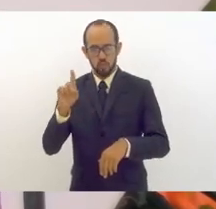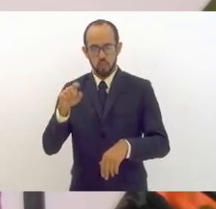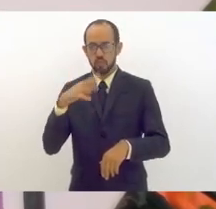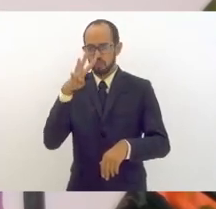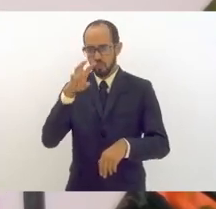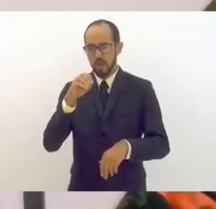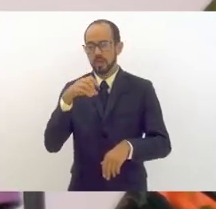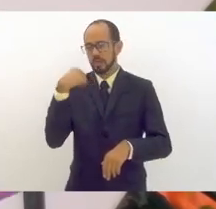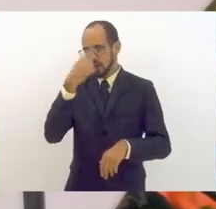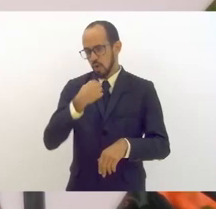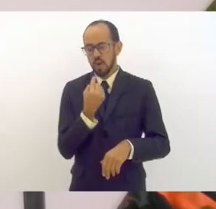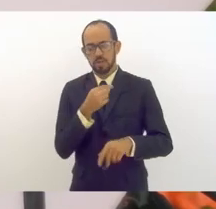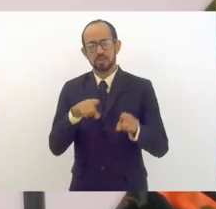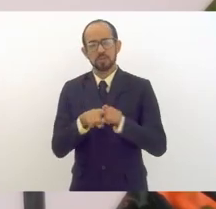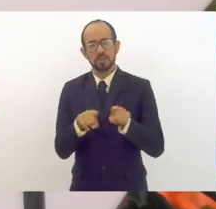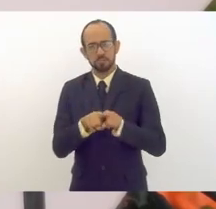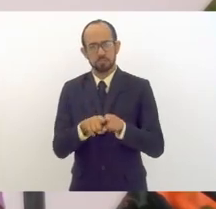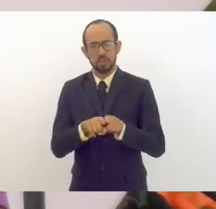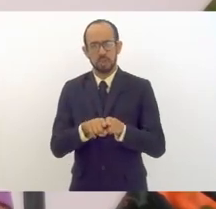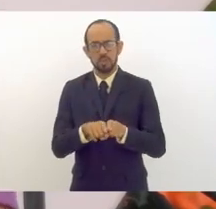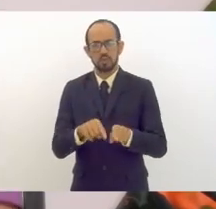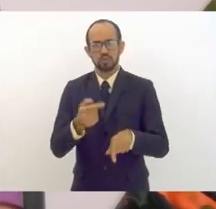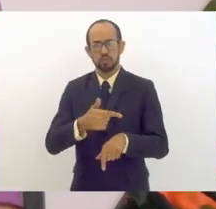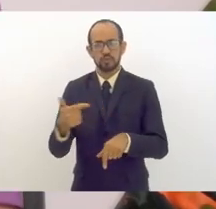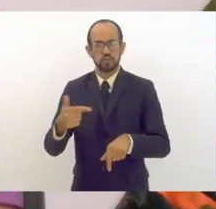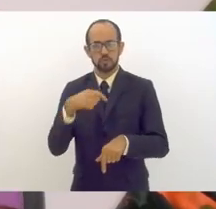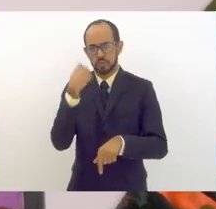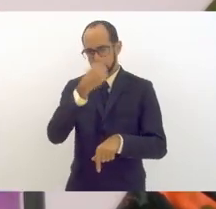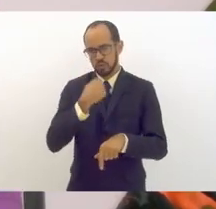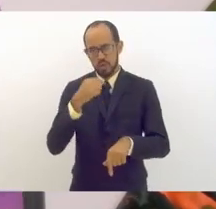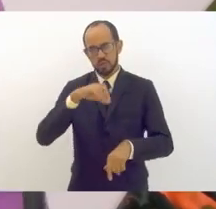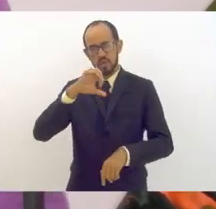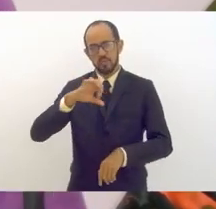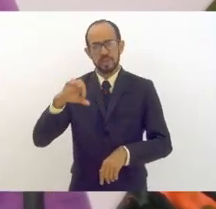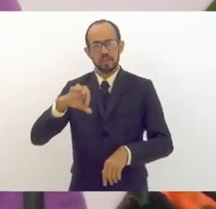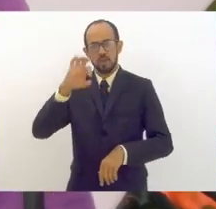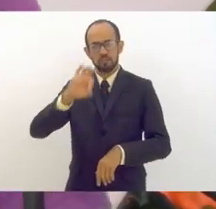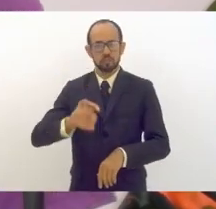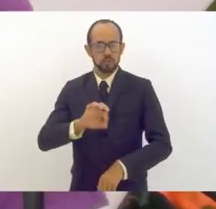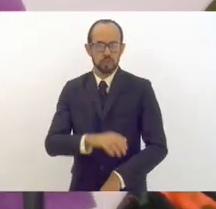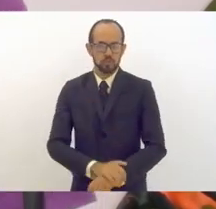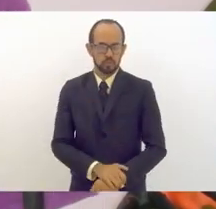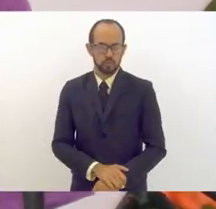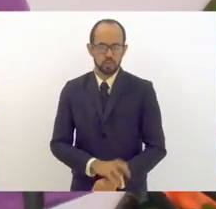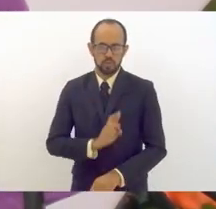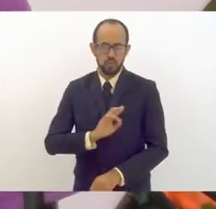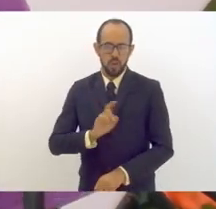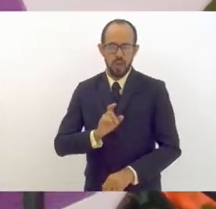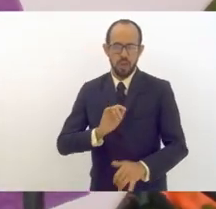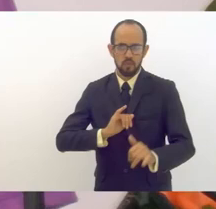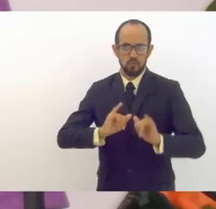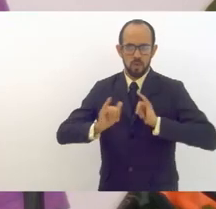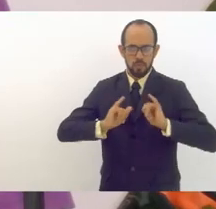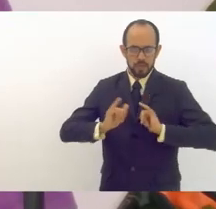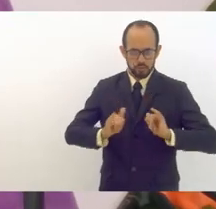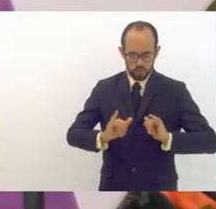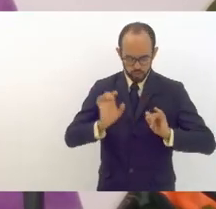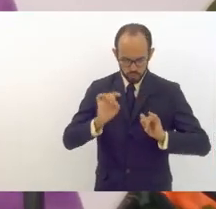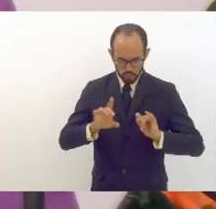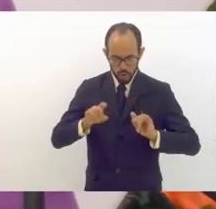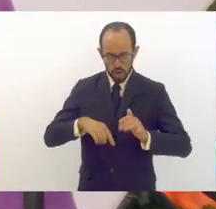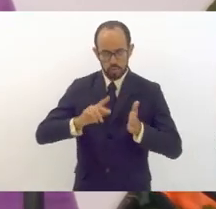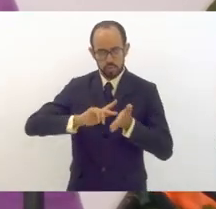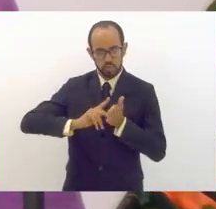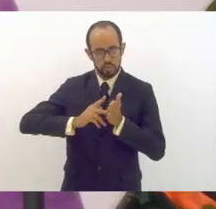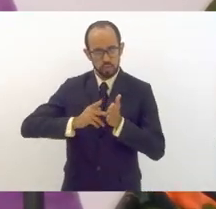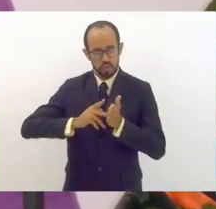também, e os docentes 2, 22 horas, 99%. Isso não são dados apenas da pauta salarial do sindicato,